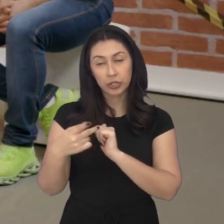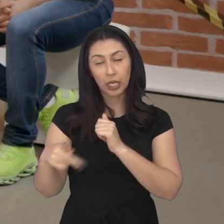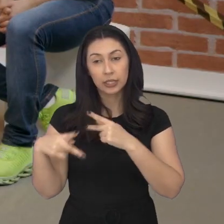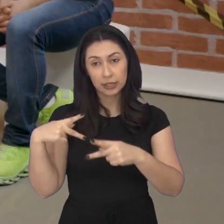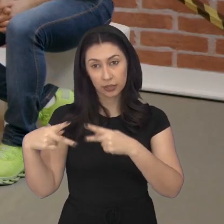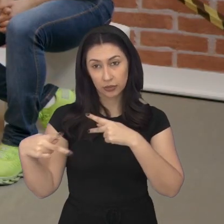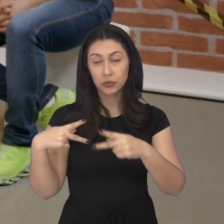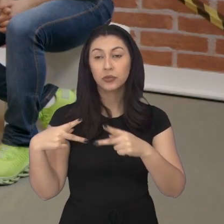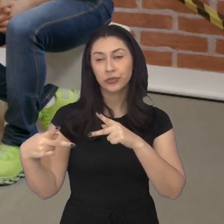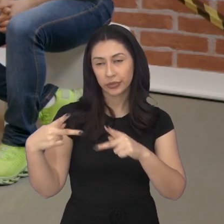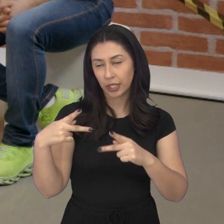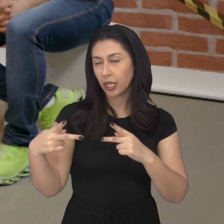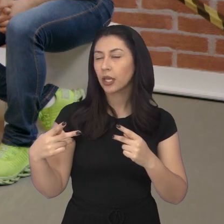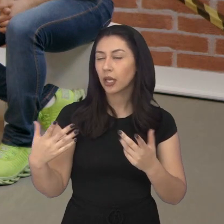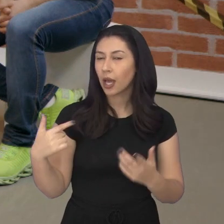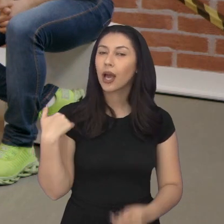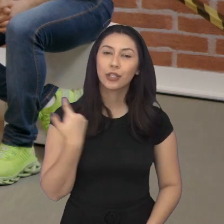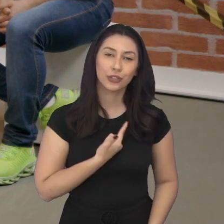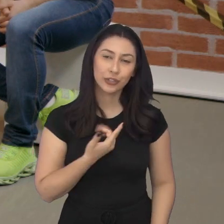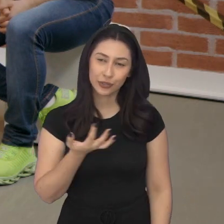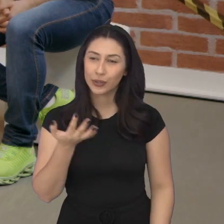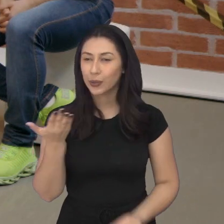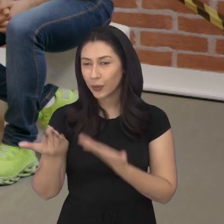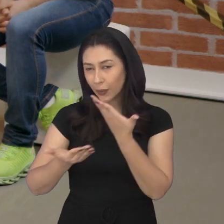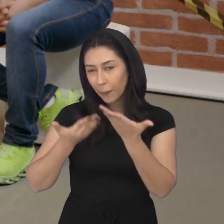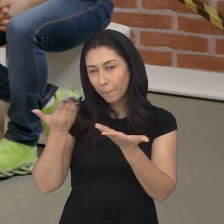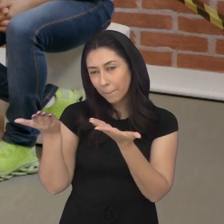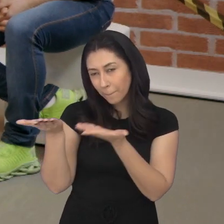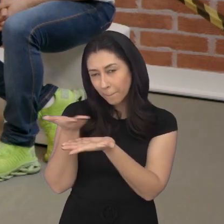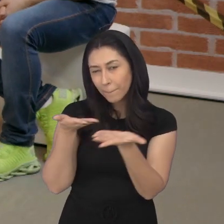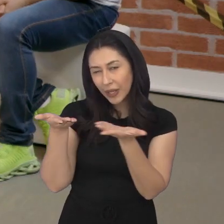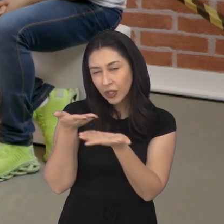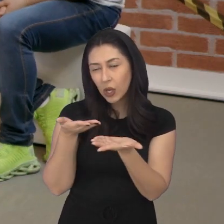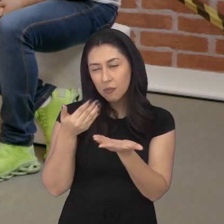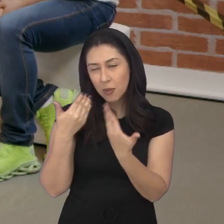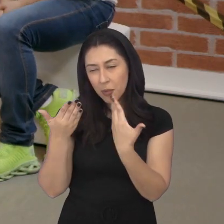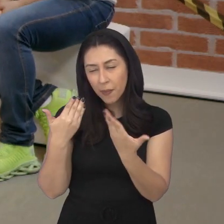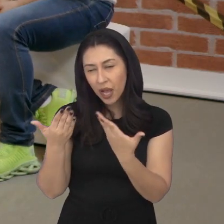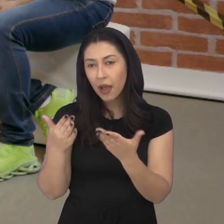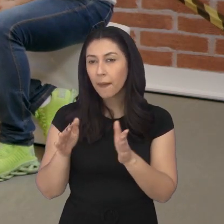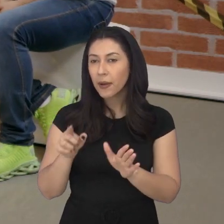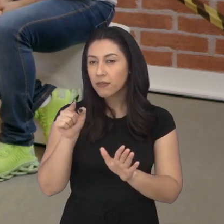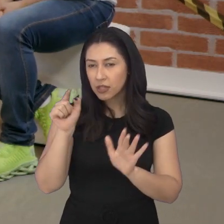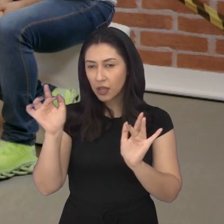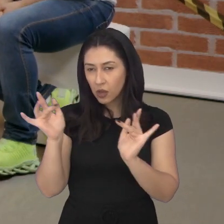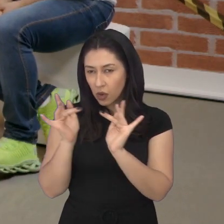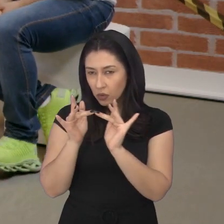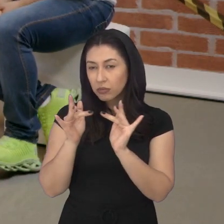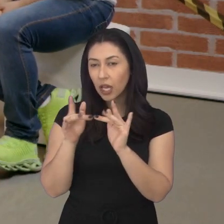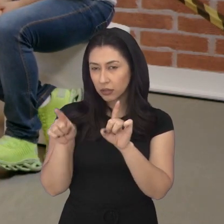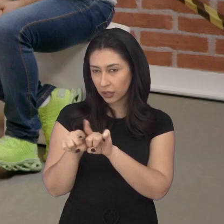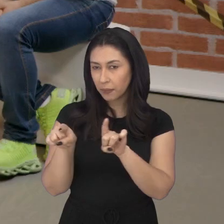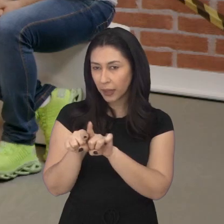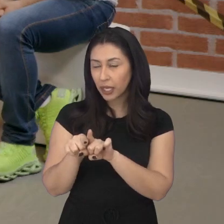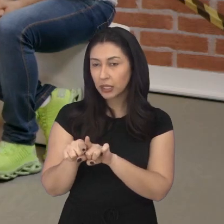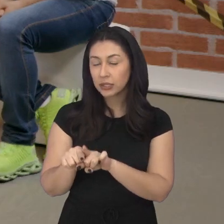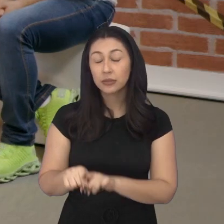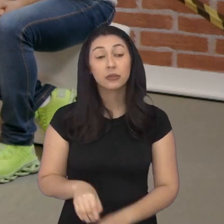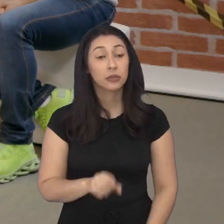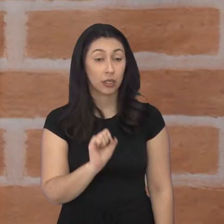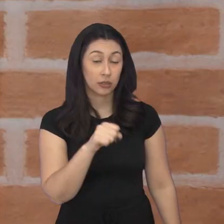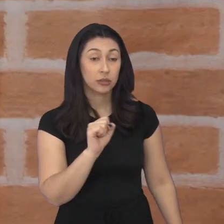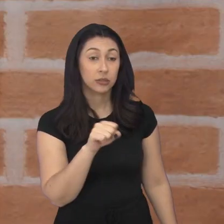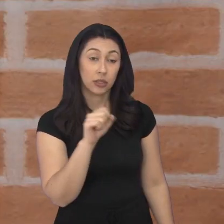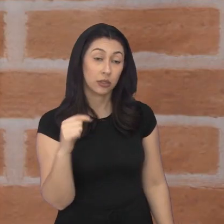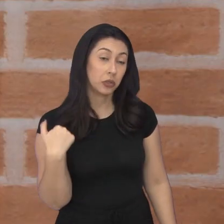Campos. A gente chegou a comentar no começo da sua carreira, mas você tem um vínculo muito forte com a associação também, né? Até hoje. Sim, a